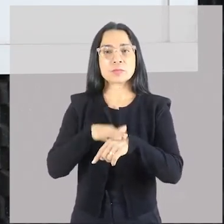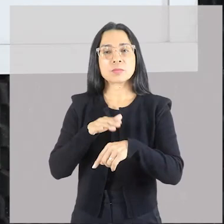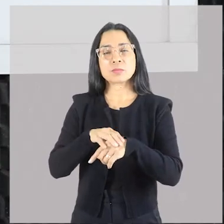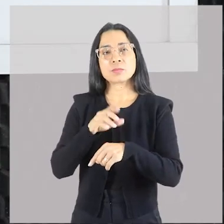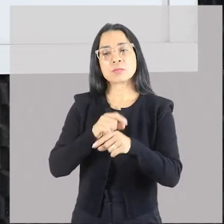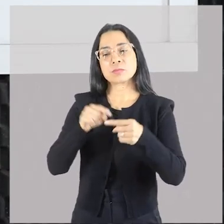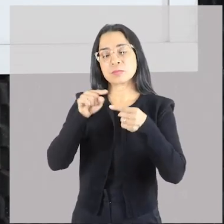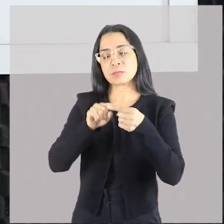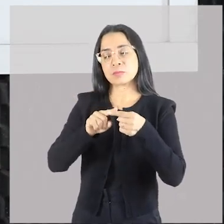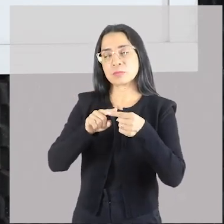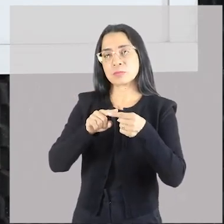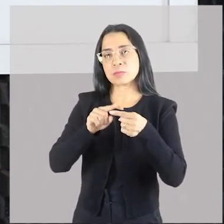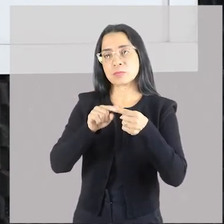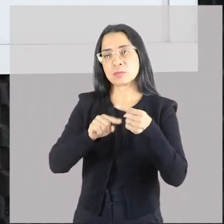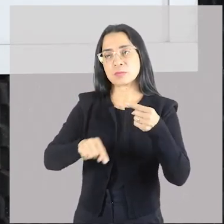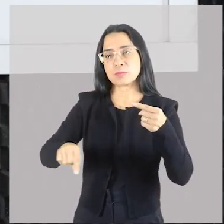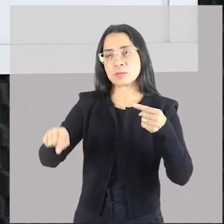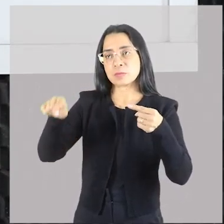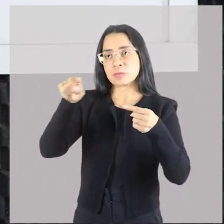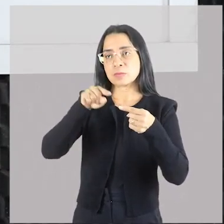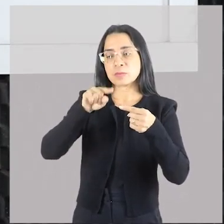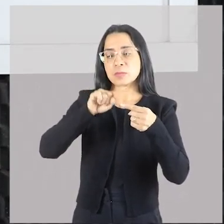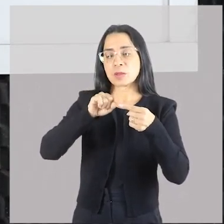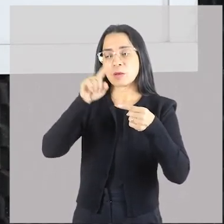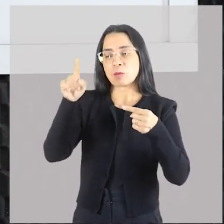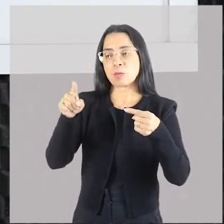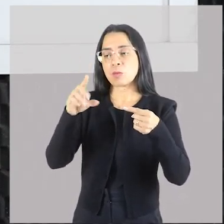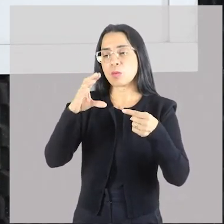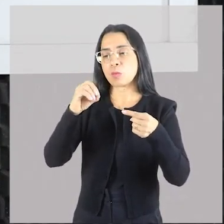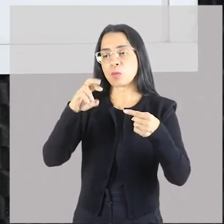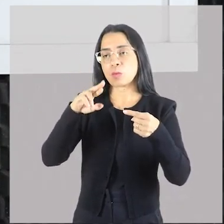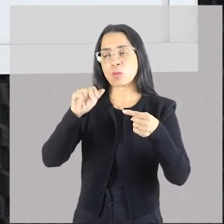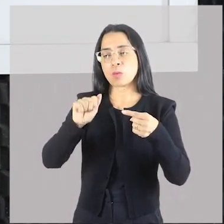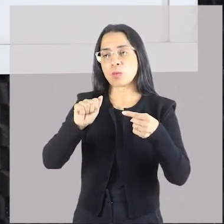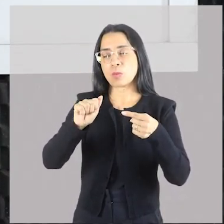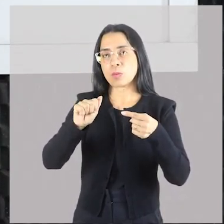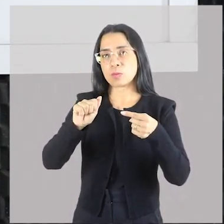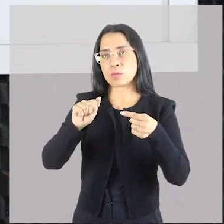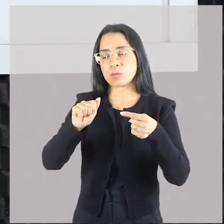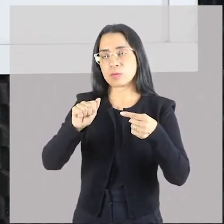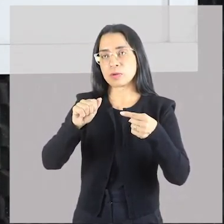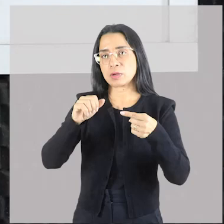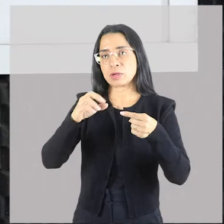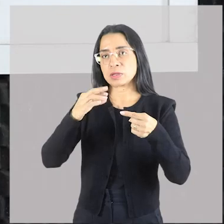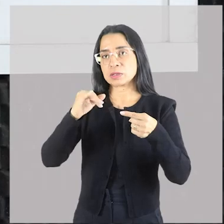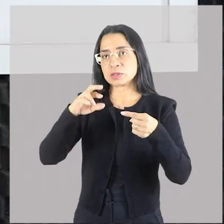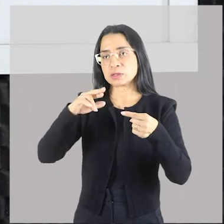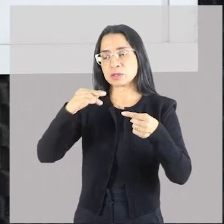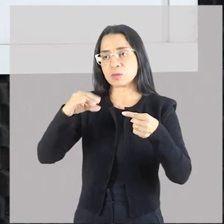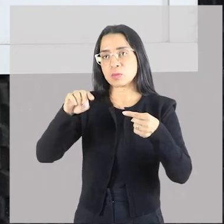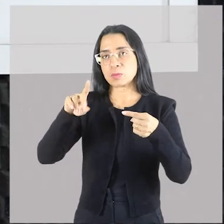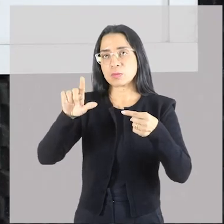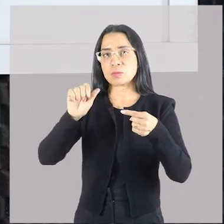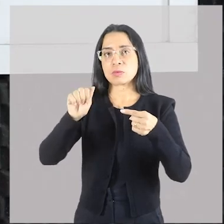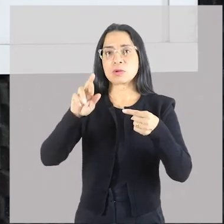de coroa circular justamente essa área aqui, turma, compreendida entre esses dois círculos.